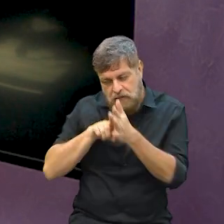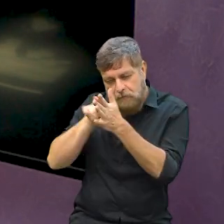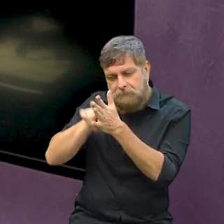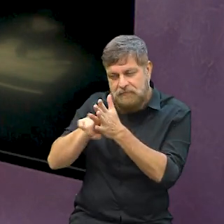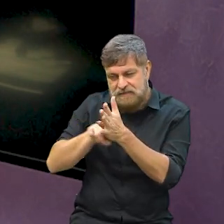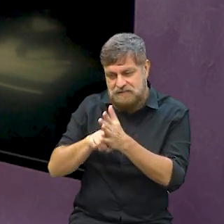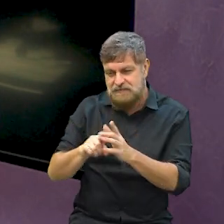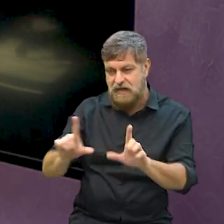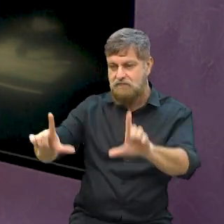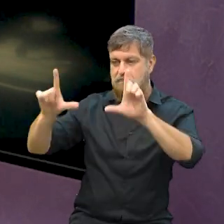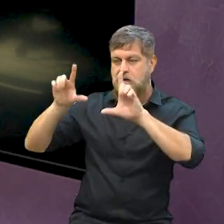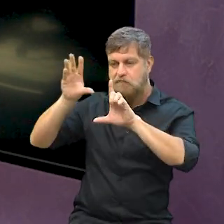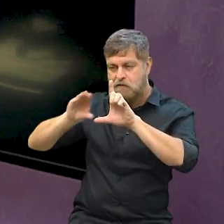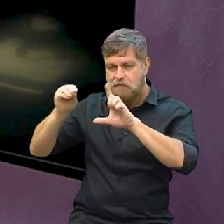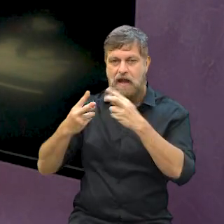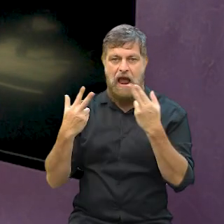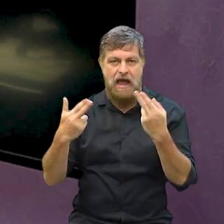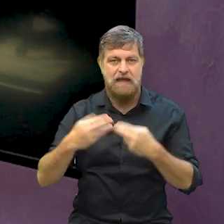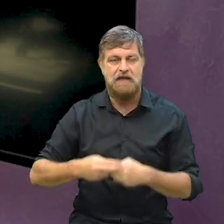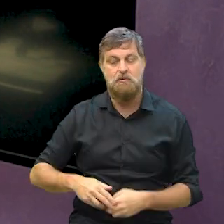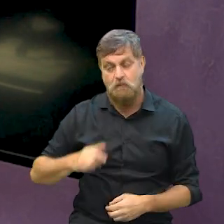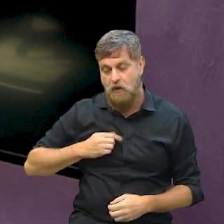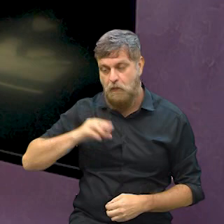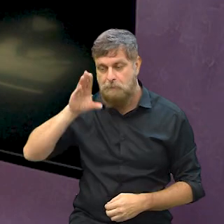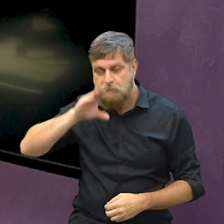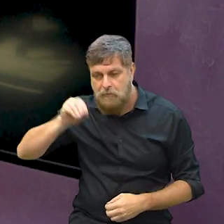vai atrás de um especialista, como a gente trouxe hoje